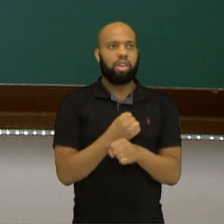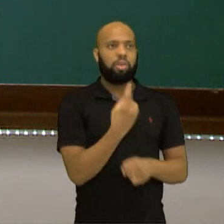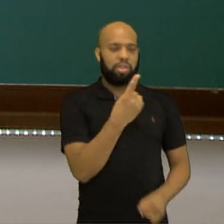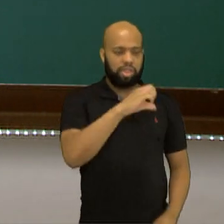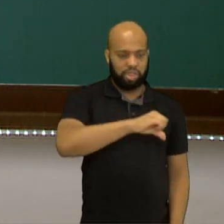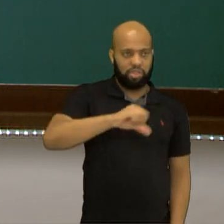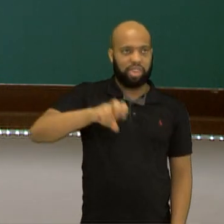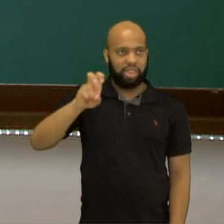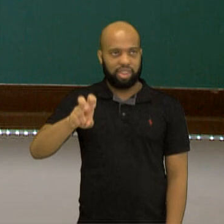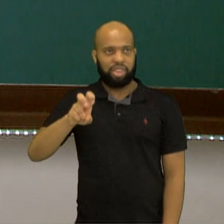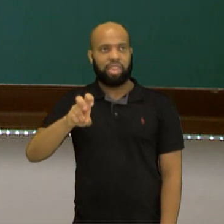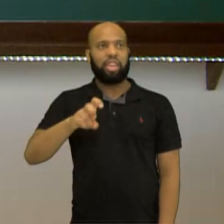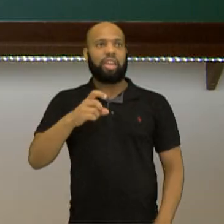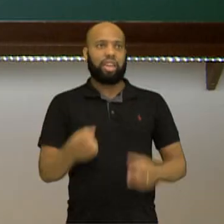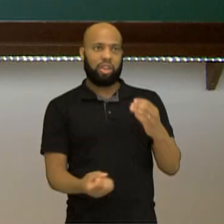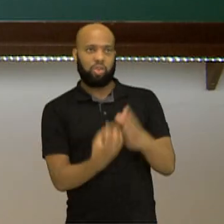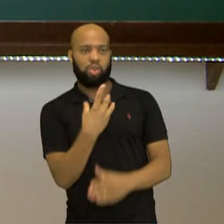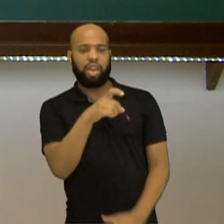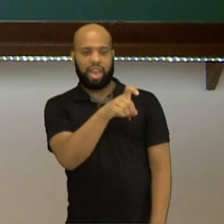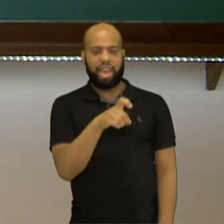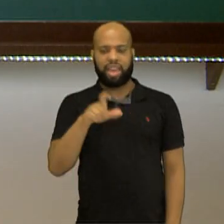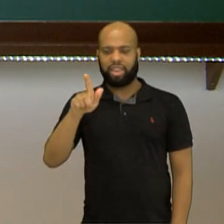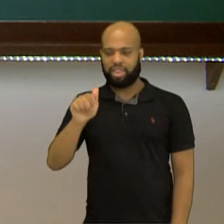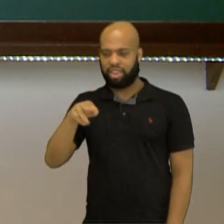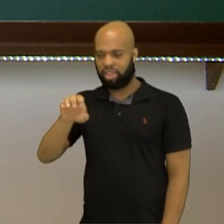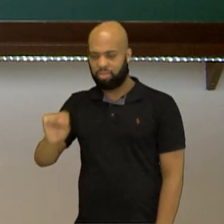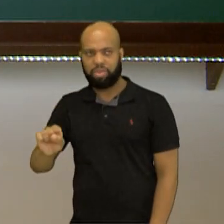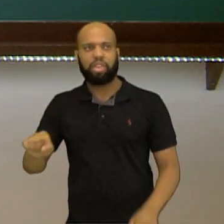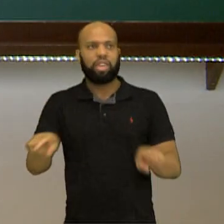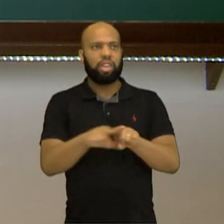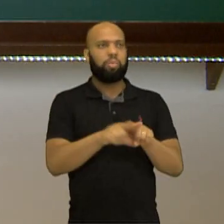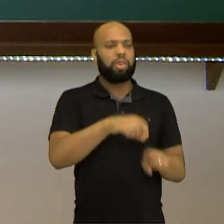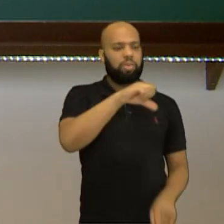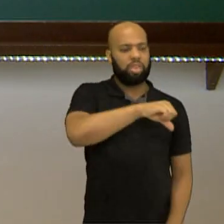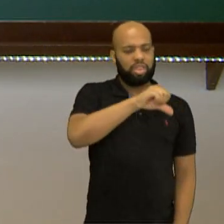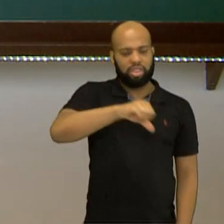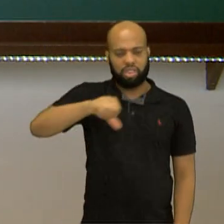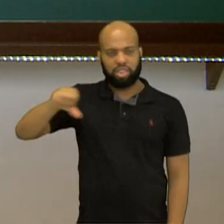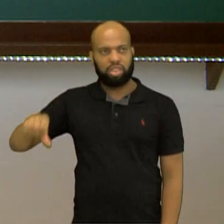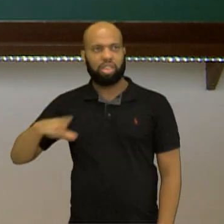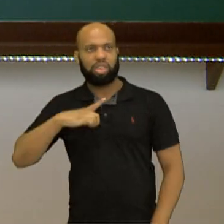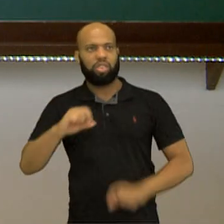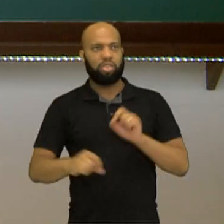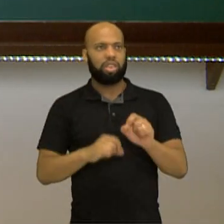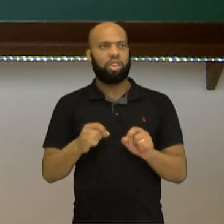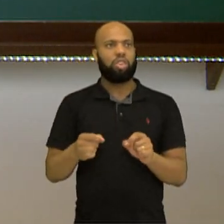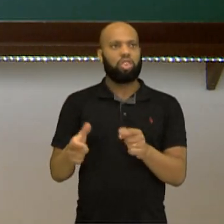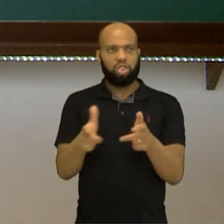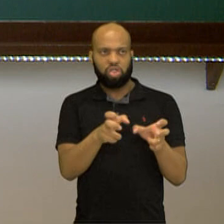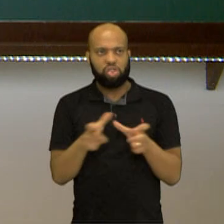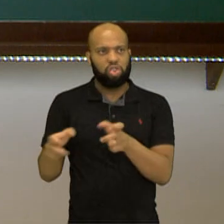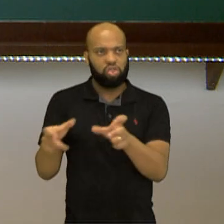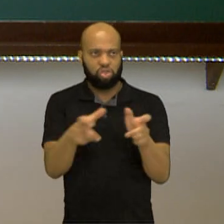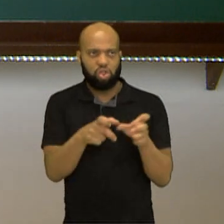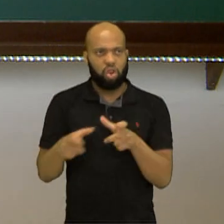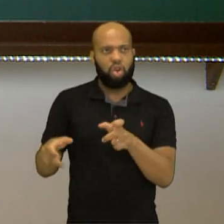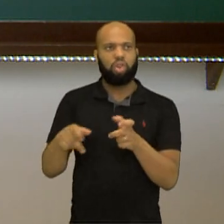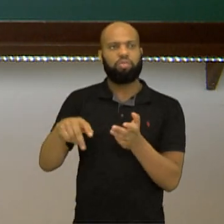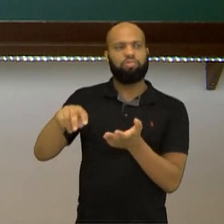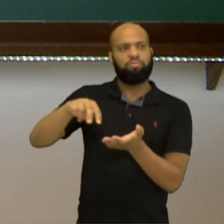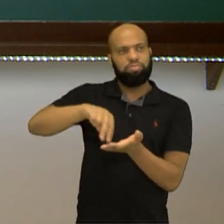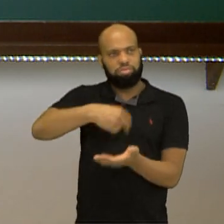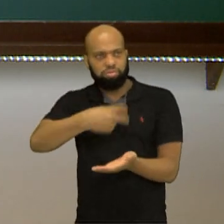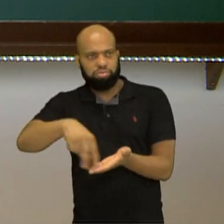a ESPN criou o X Games, tá? Em 99, surgiu o jogo Tony Hawk's